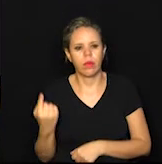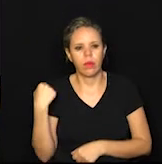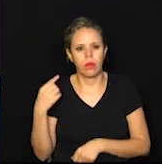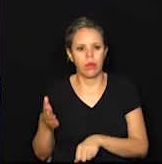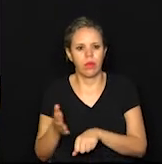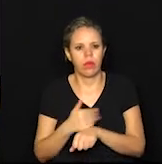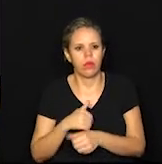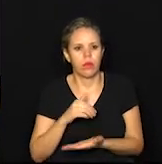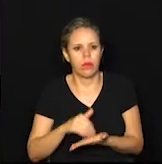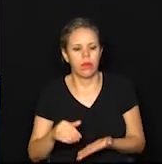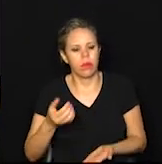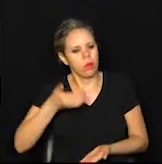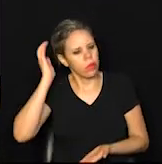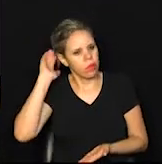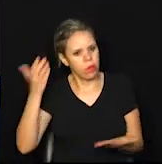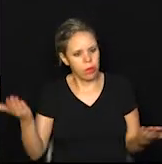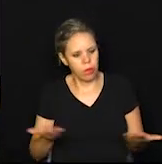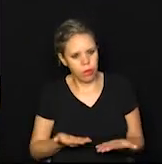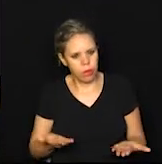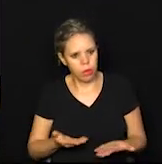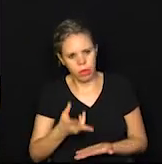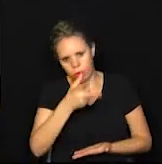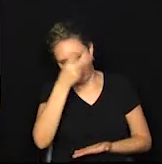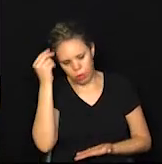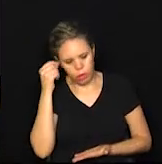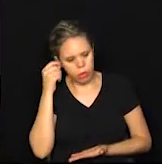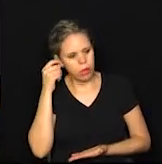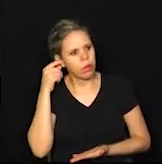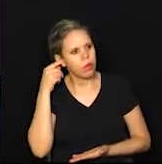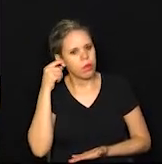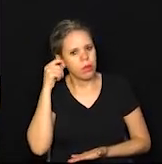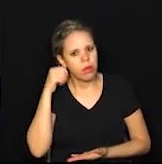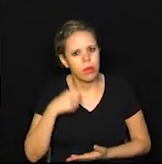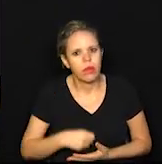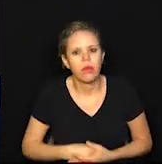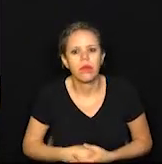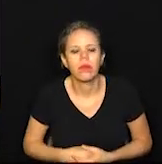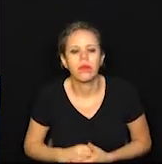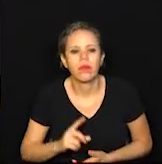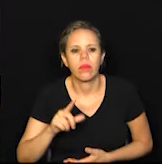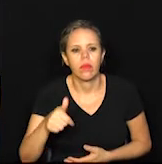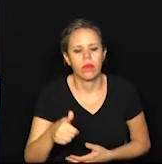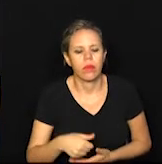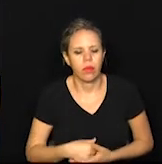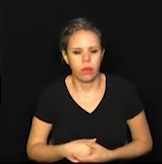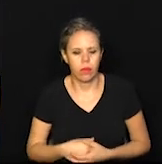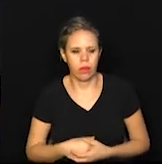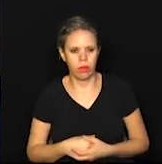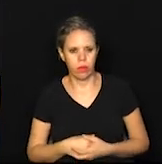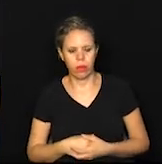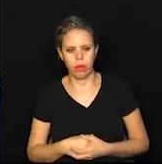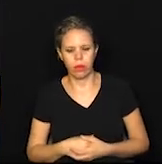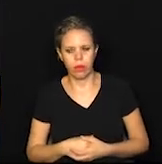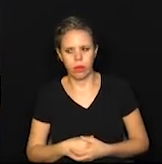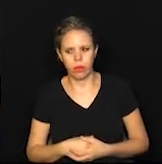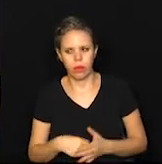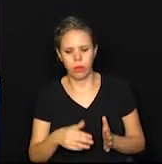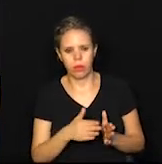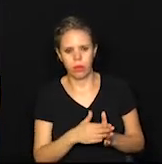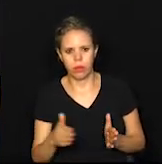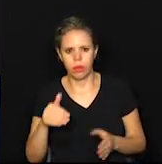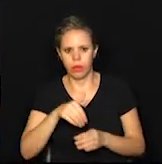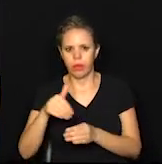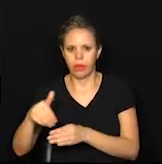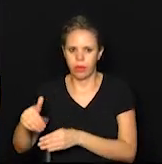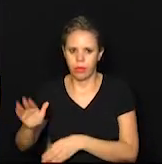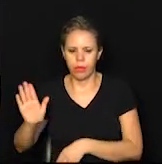Dário Saad, agora prefeito, e depois do período